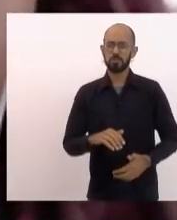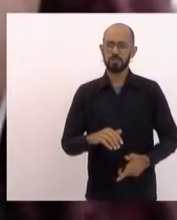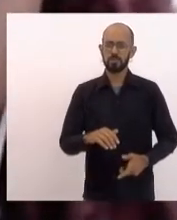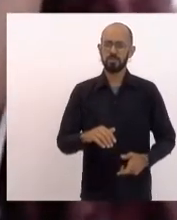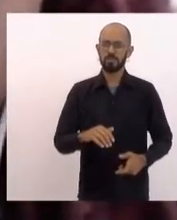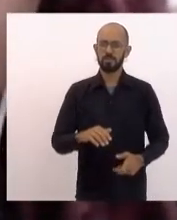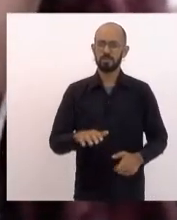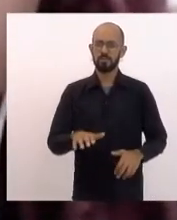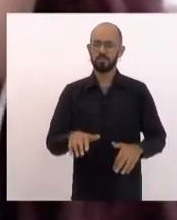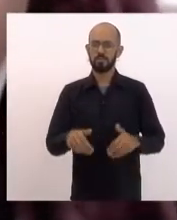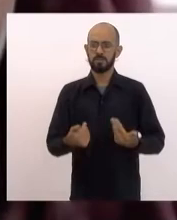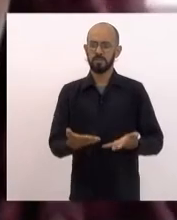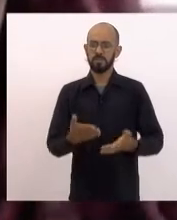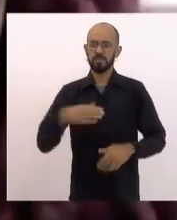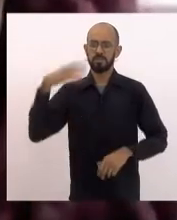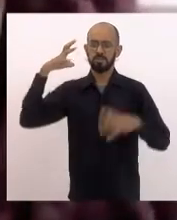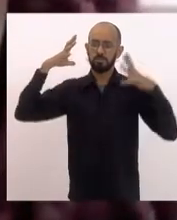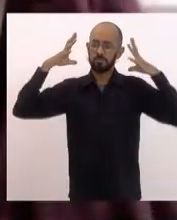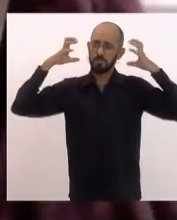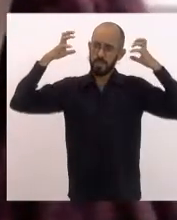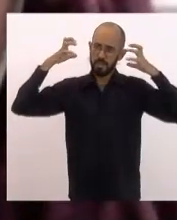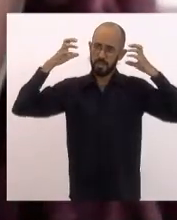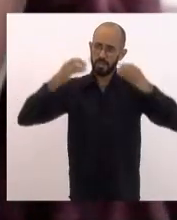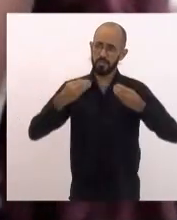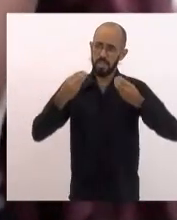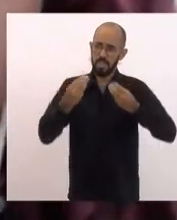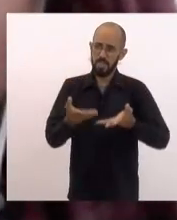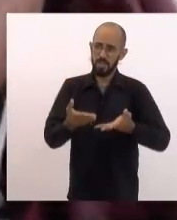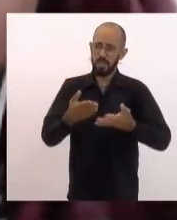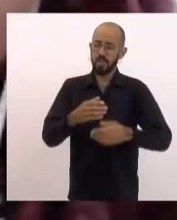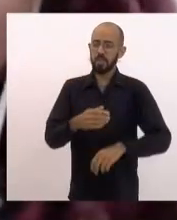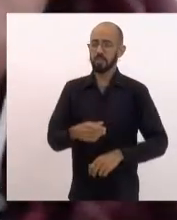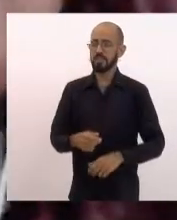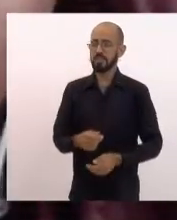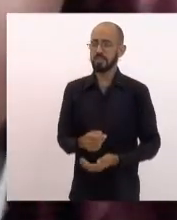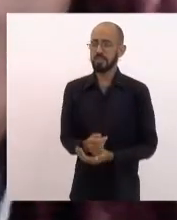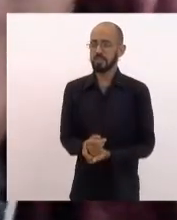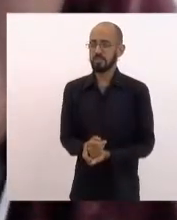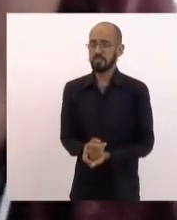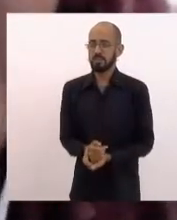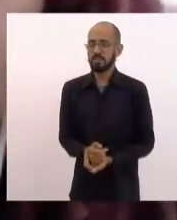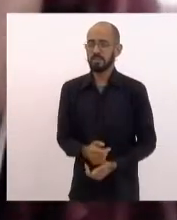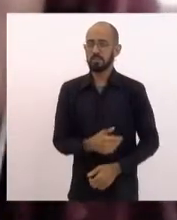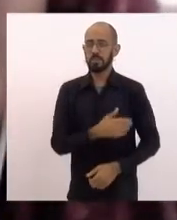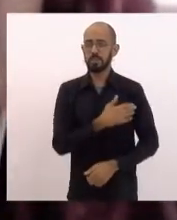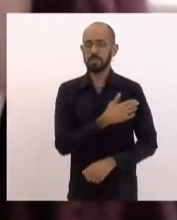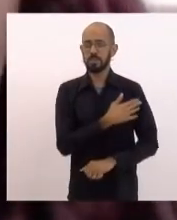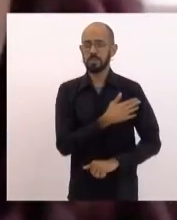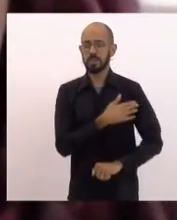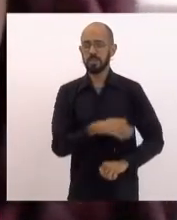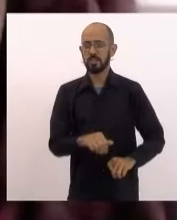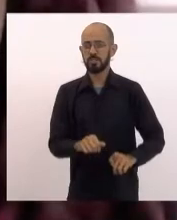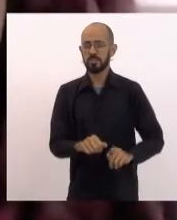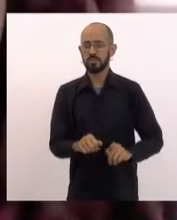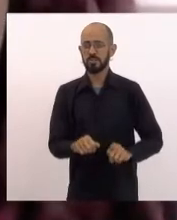o Prêmio Marielle Franco, é entregue a uma instituição como o CEASME,